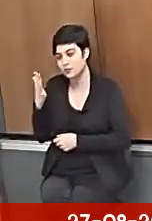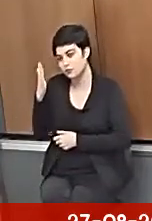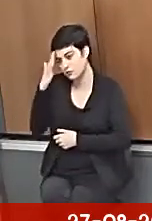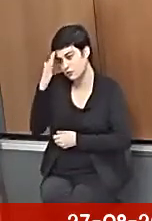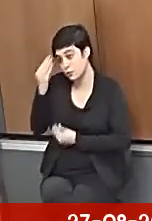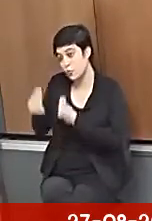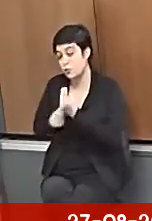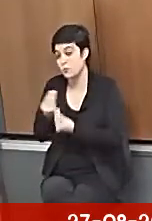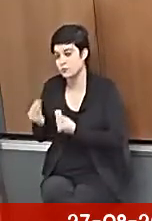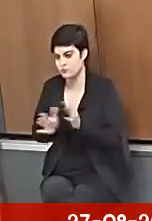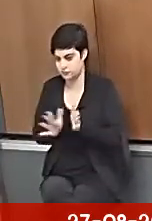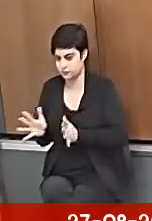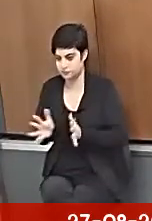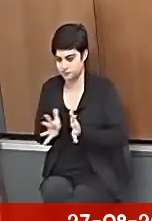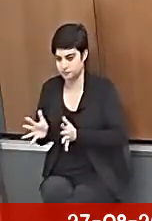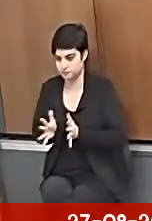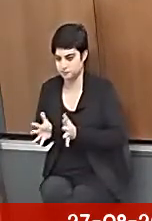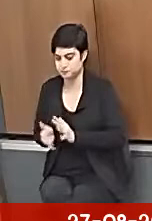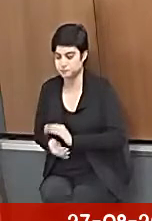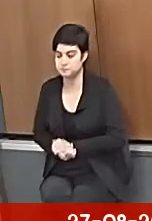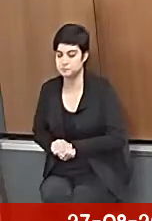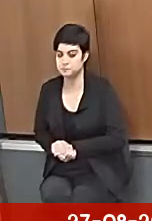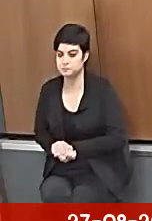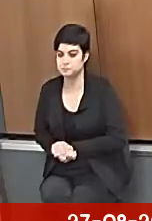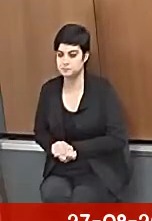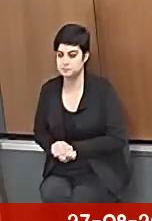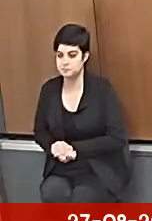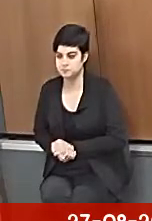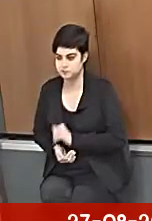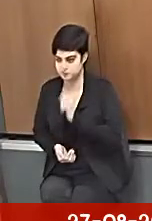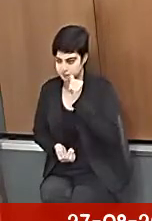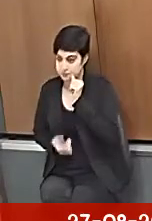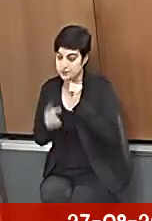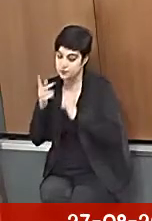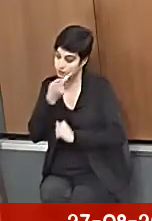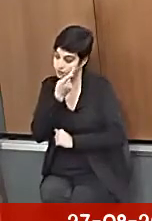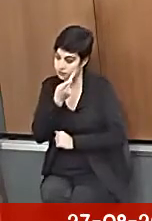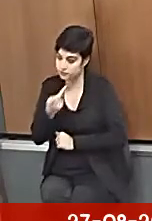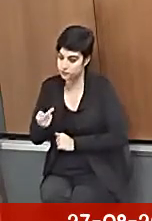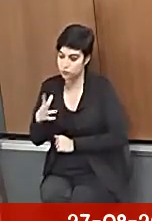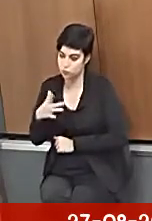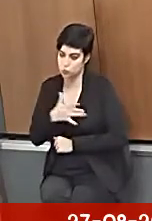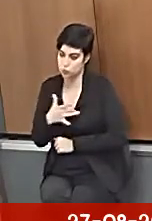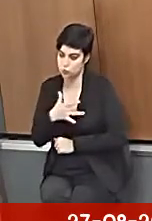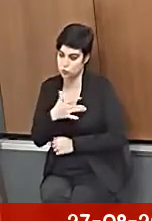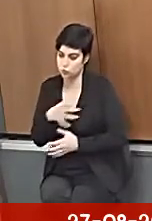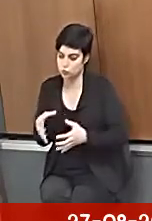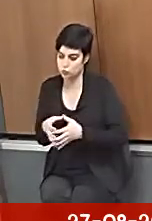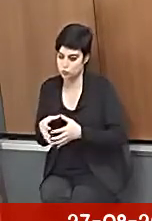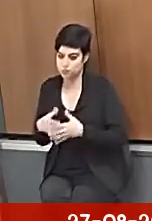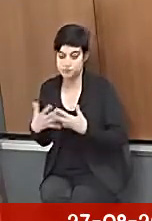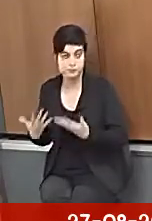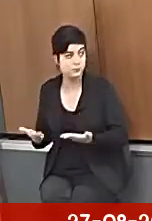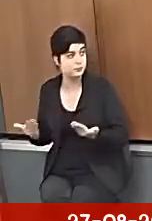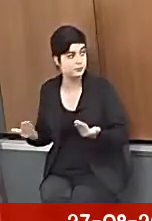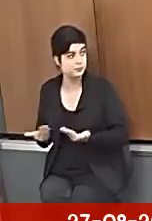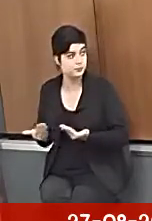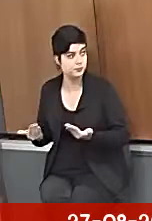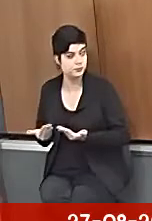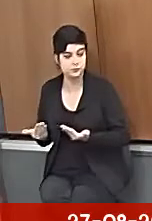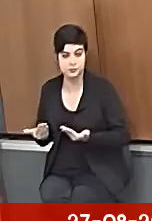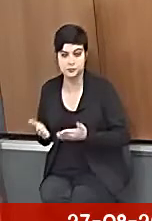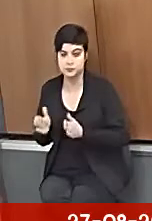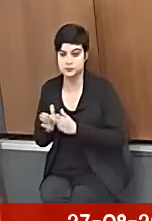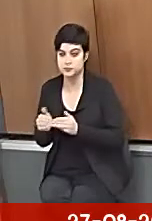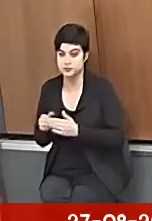vai de preferência do cruzeiro é vamos continuar aqui vou passar então pediu